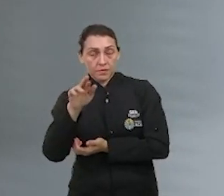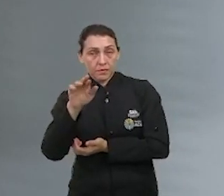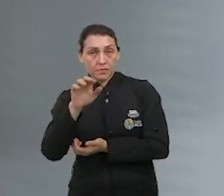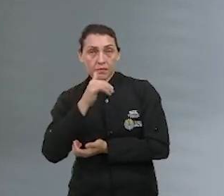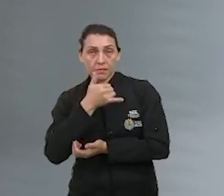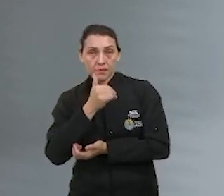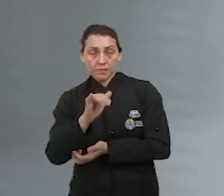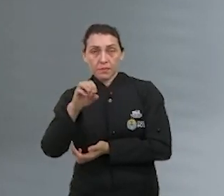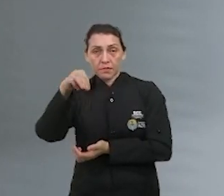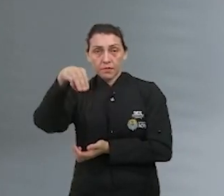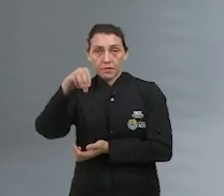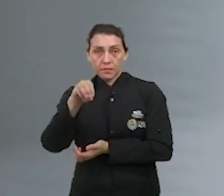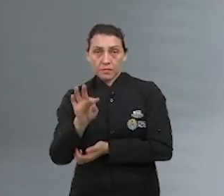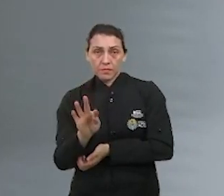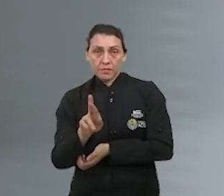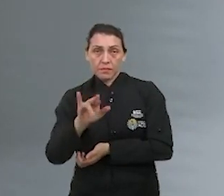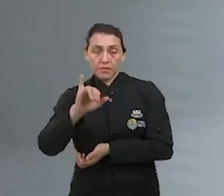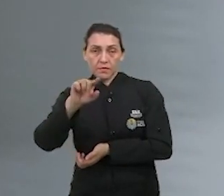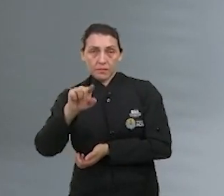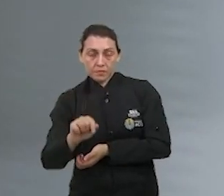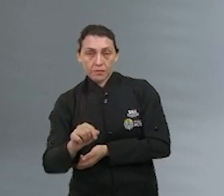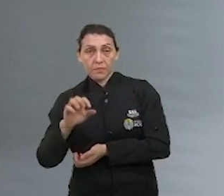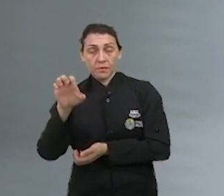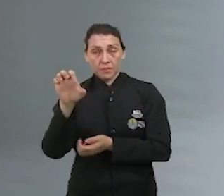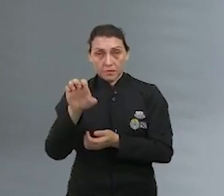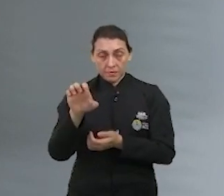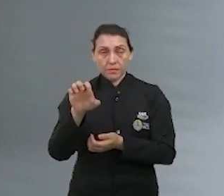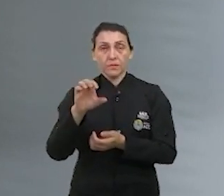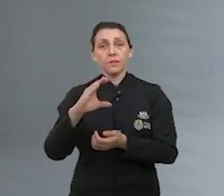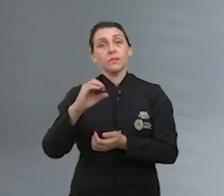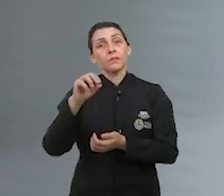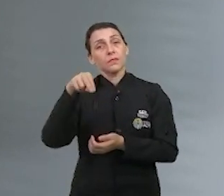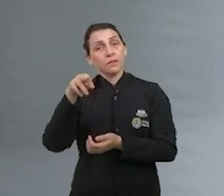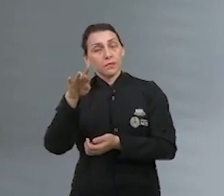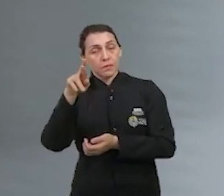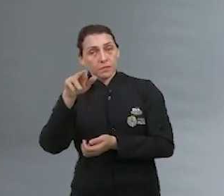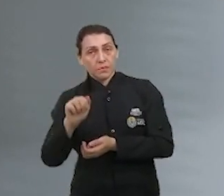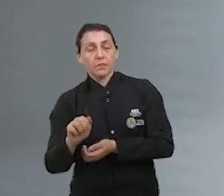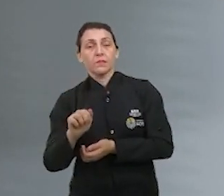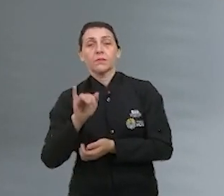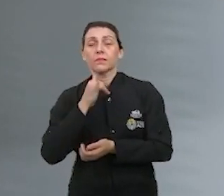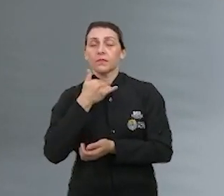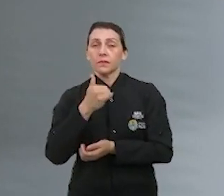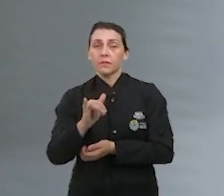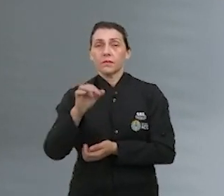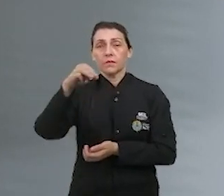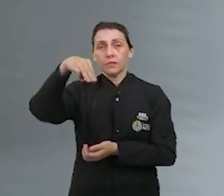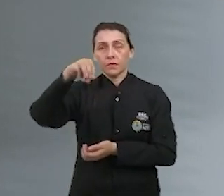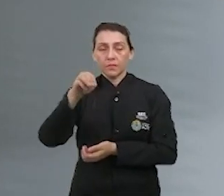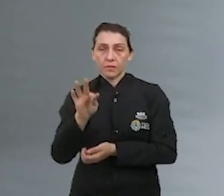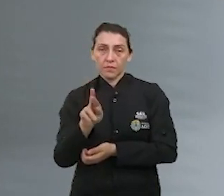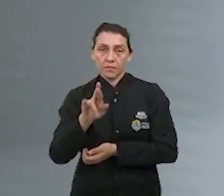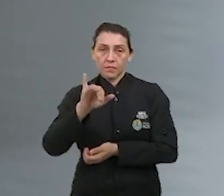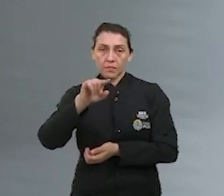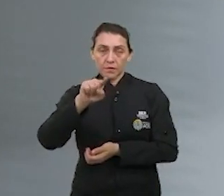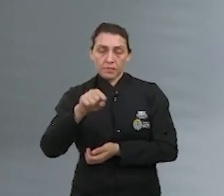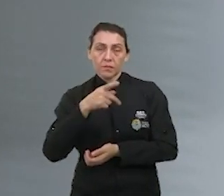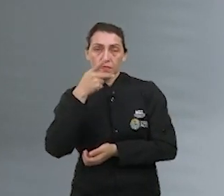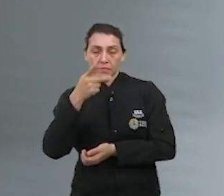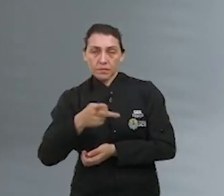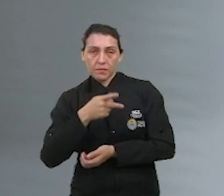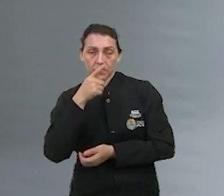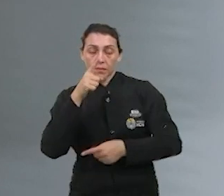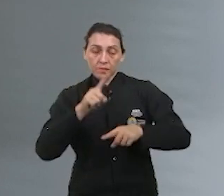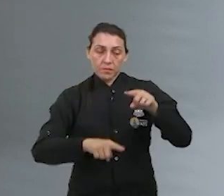eletromotriz e do E' é a contra-eletromotriz, que aí ele deixa evidência que aqui a gente está falando do aparelho, tá?